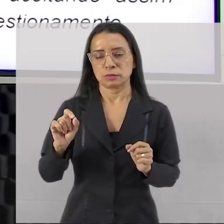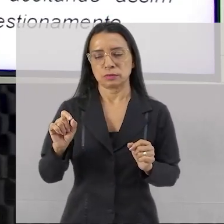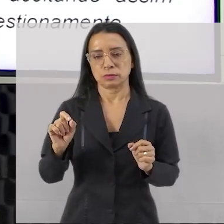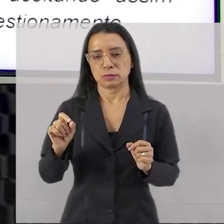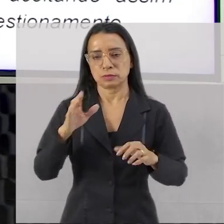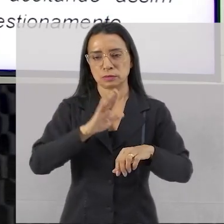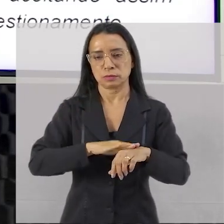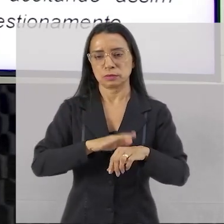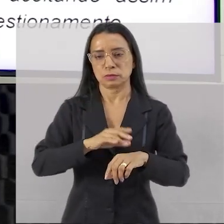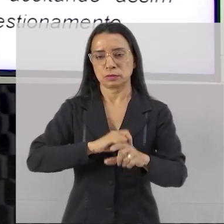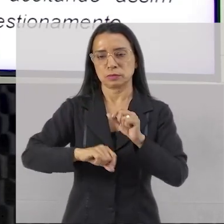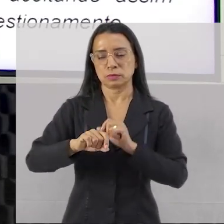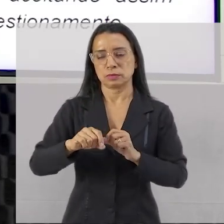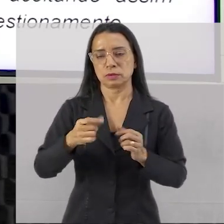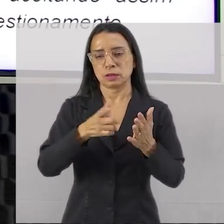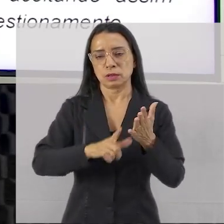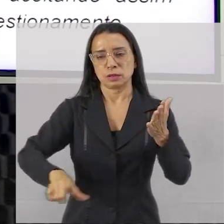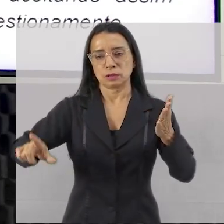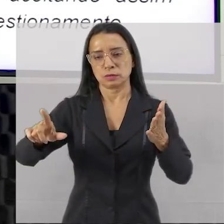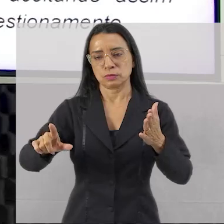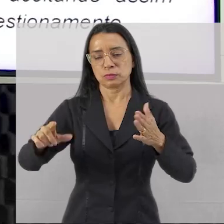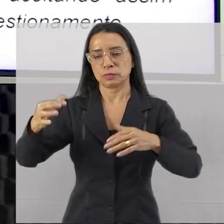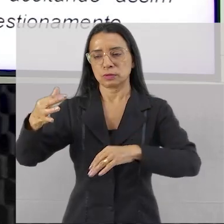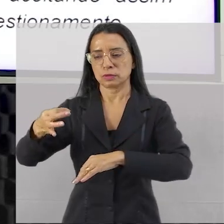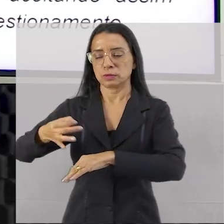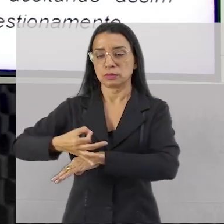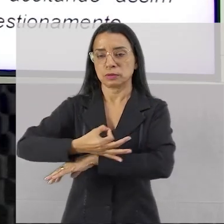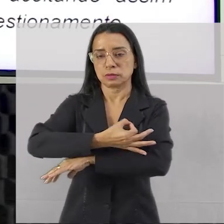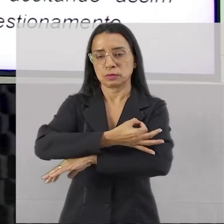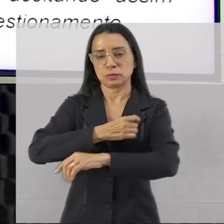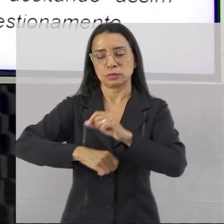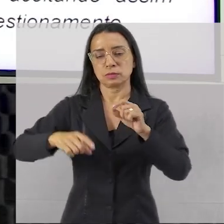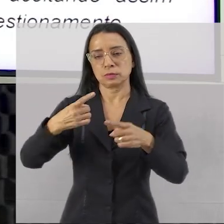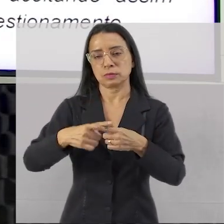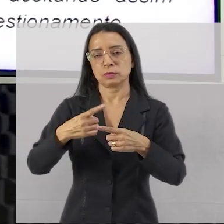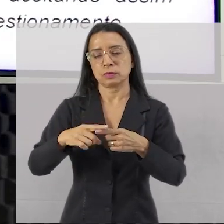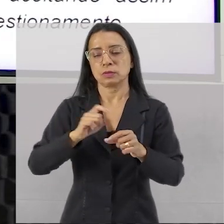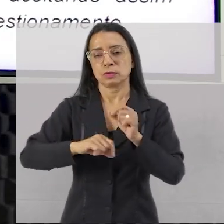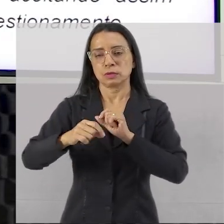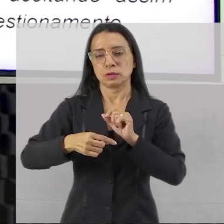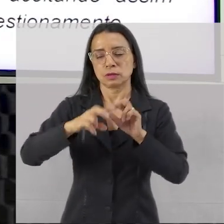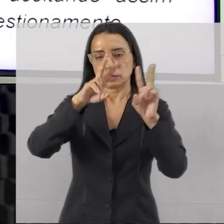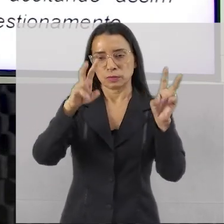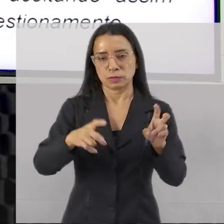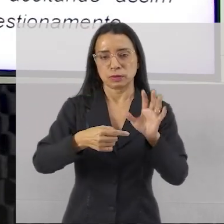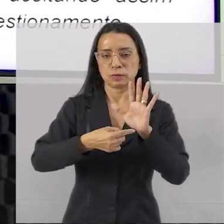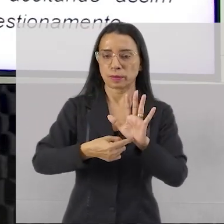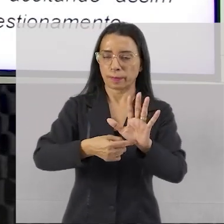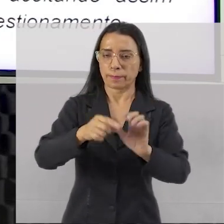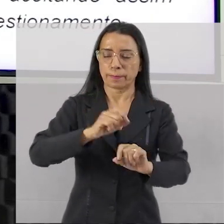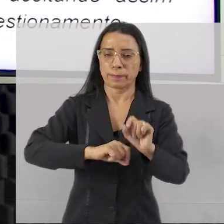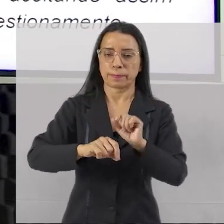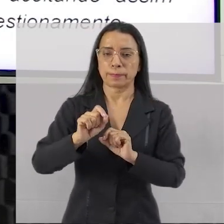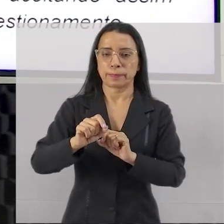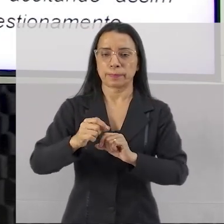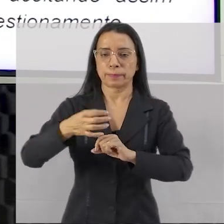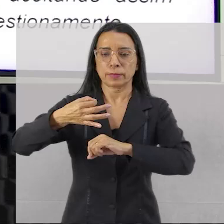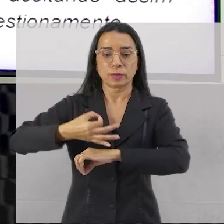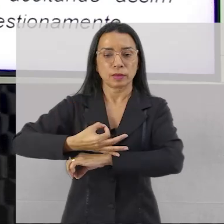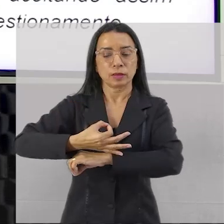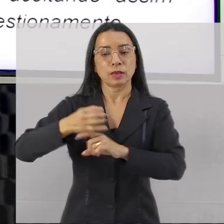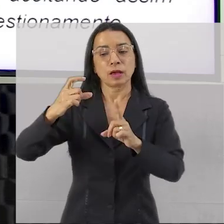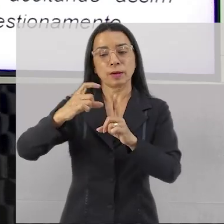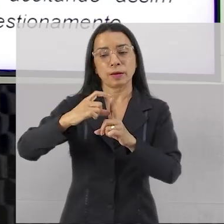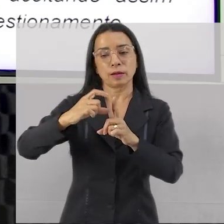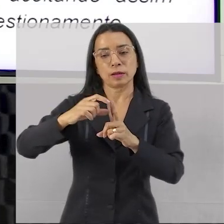que ele chama aqui de leitura de ficções, até porque o tema apresentava essa parte, né, de ficção, tinha essa